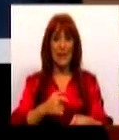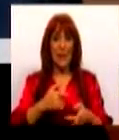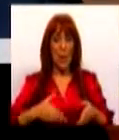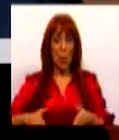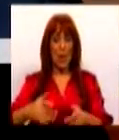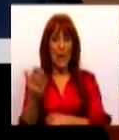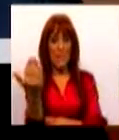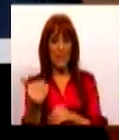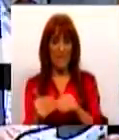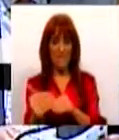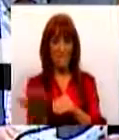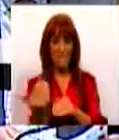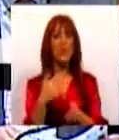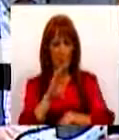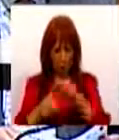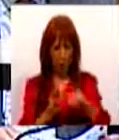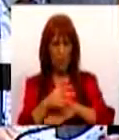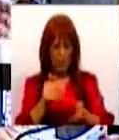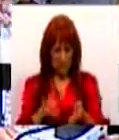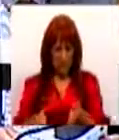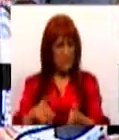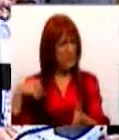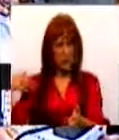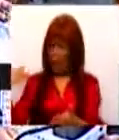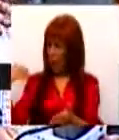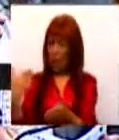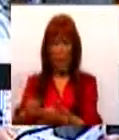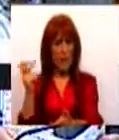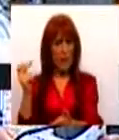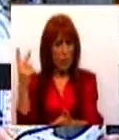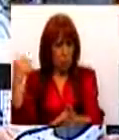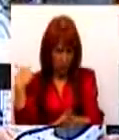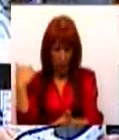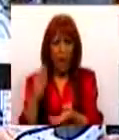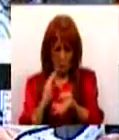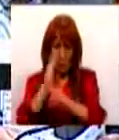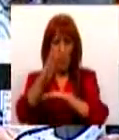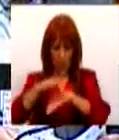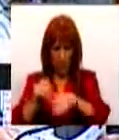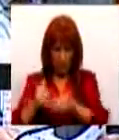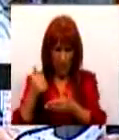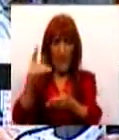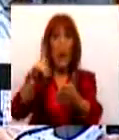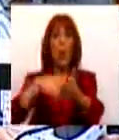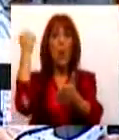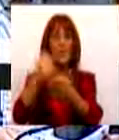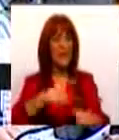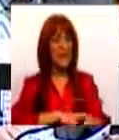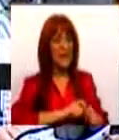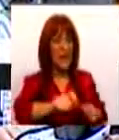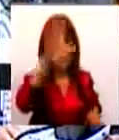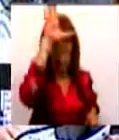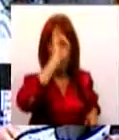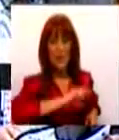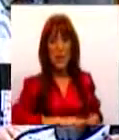para percorrer, vamos continuar a percorrê-lo como temos feito ao longo destes 2 anos e vamos continuar a fazer até ao final desta legislatura,